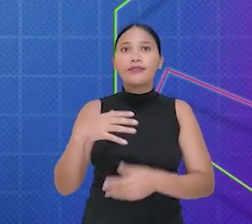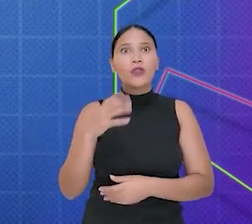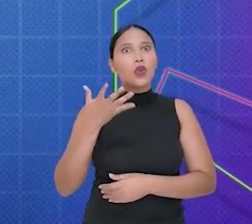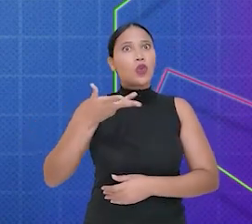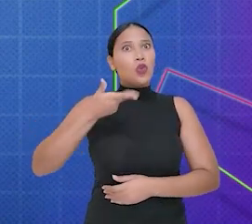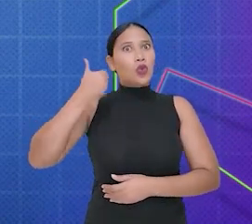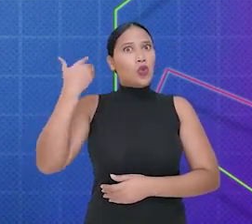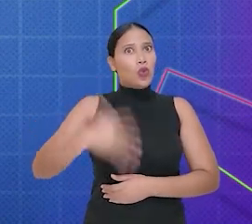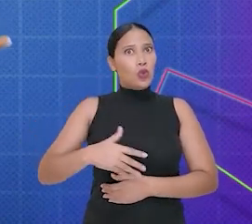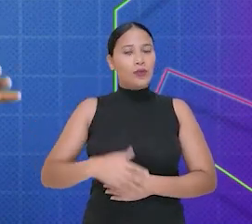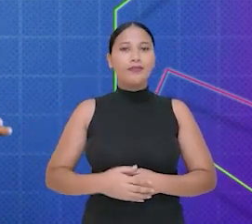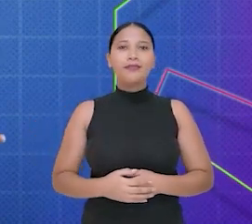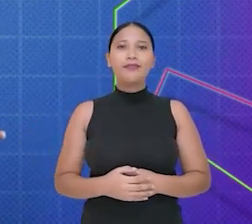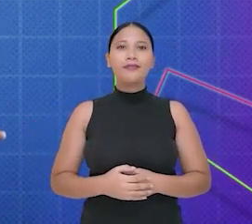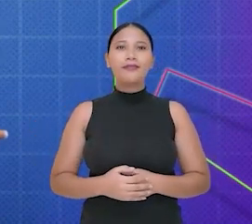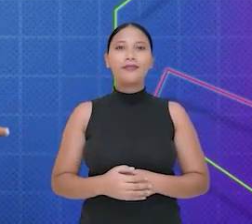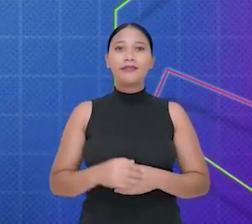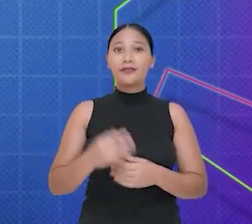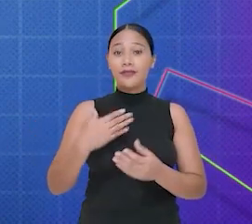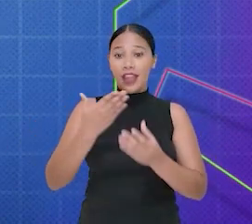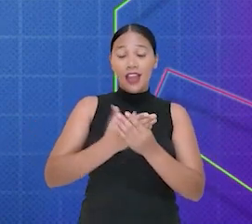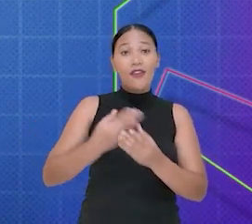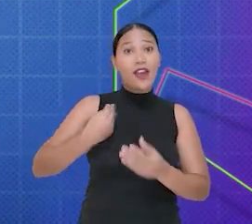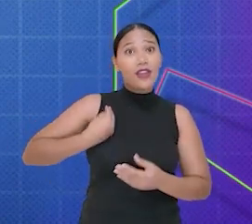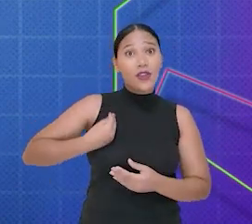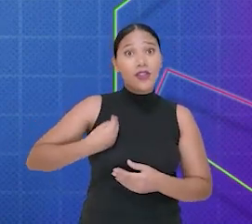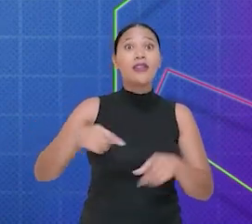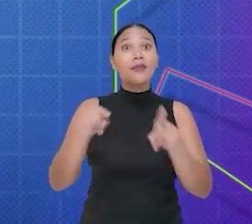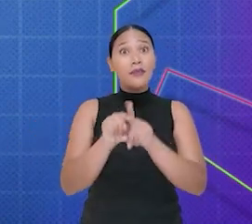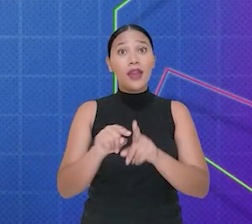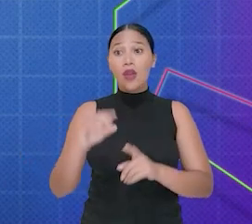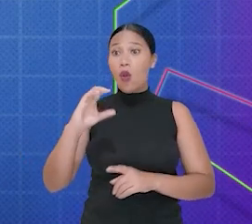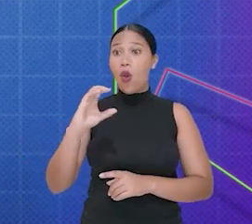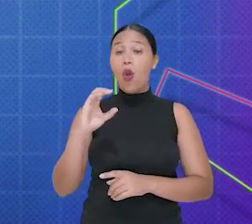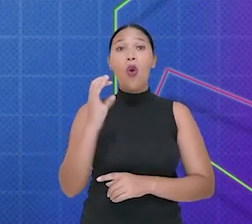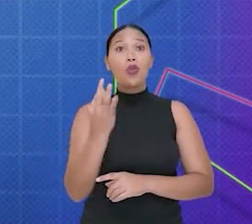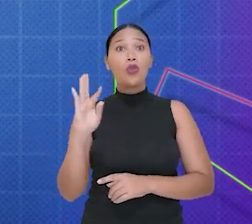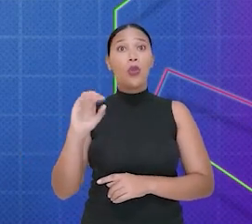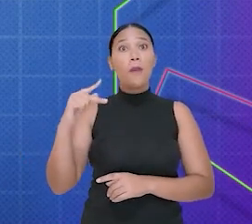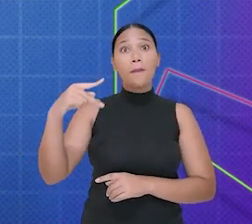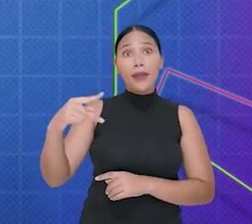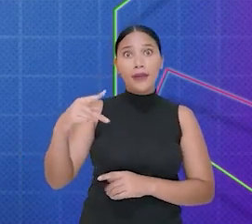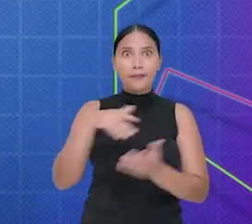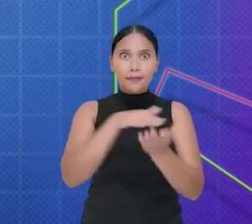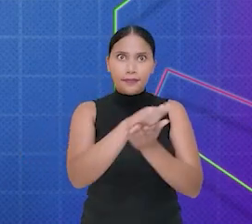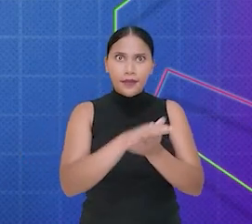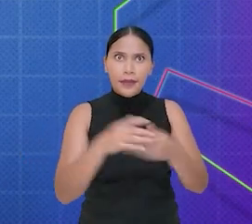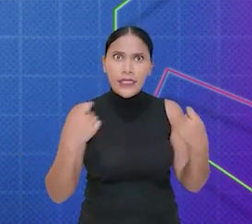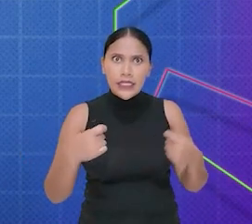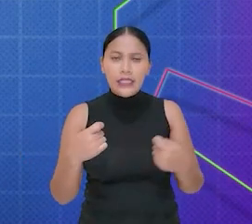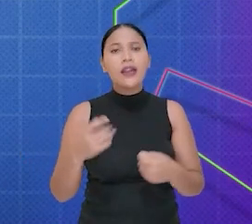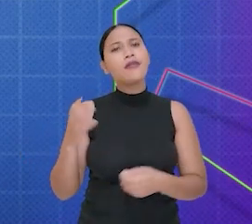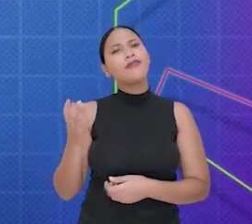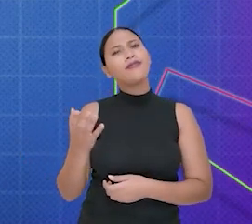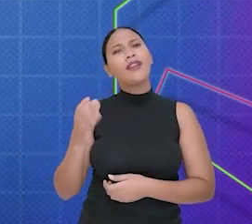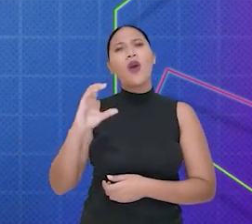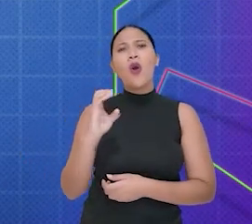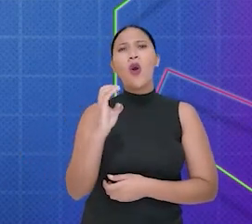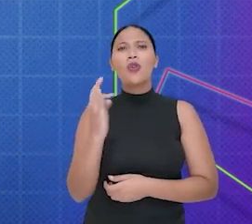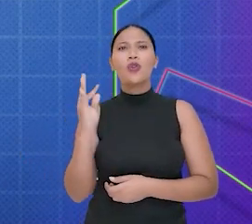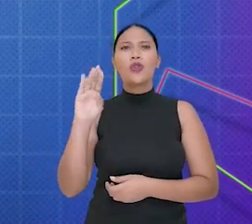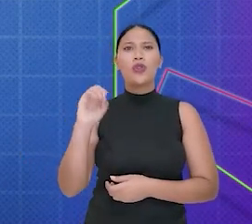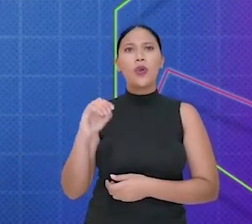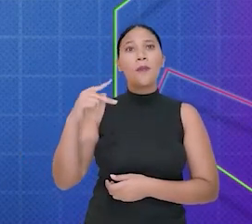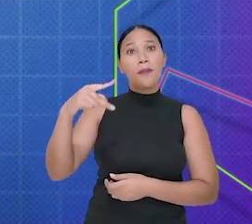tornar o processo mais eficiente. Imprimir o arquivo atual com Ctrl P. Se você precisa imprimir um documento, pode usar